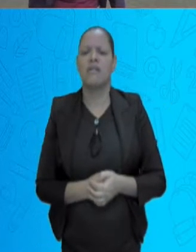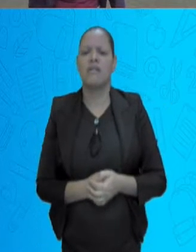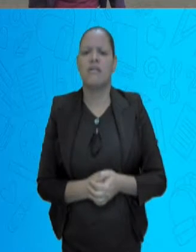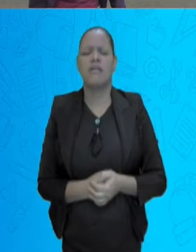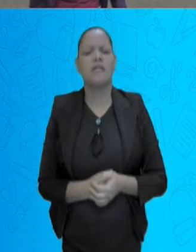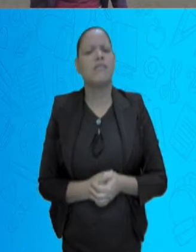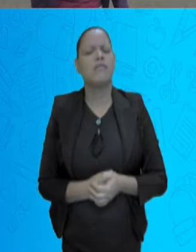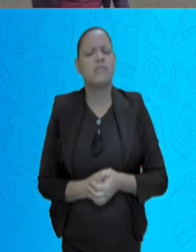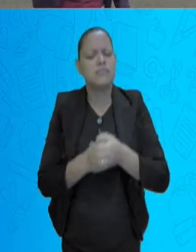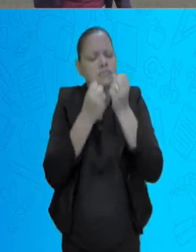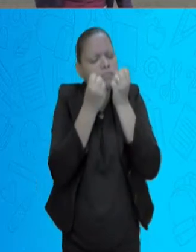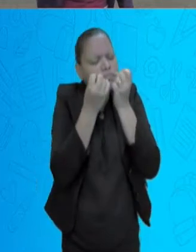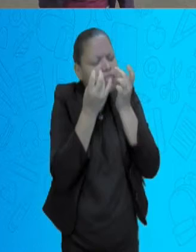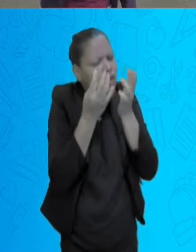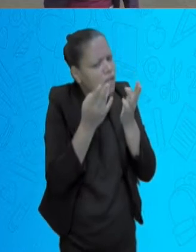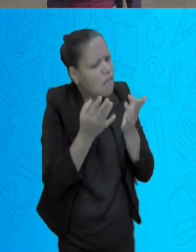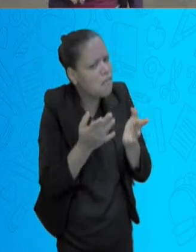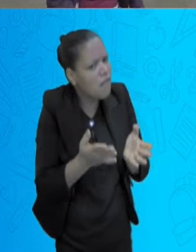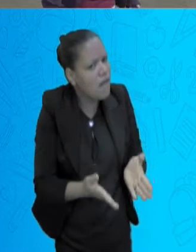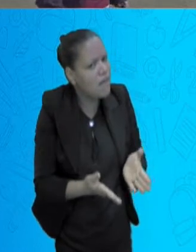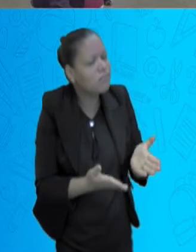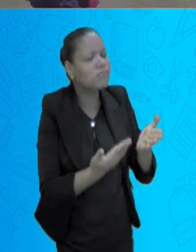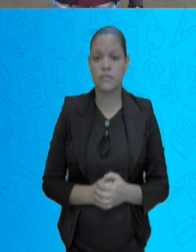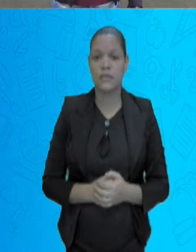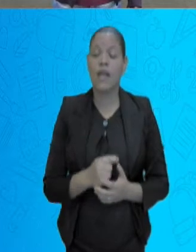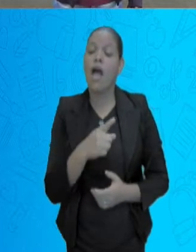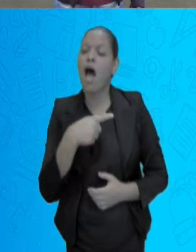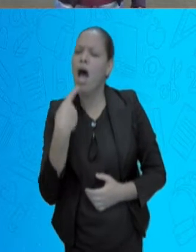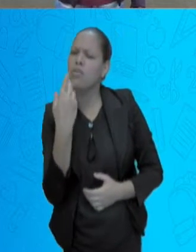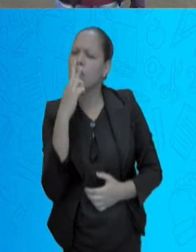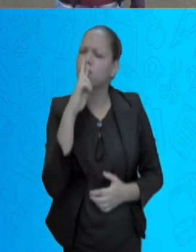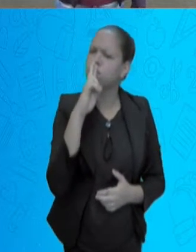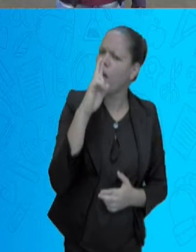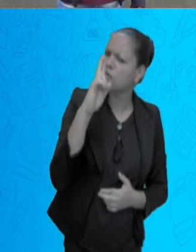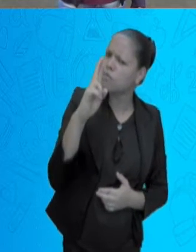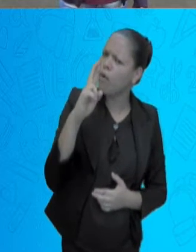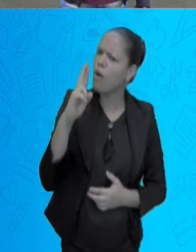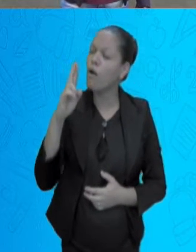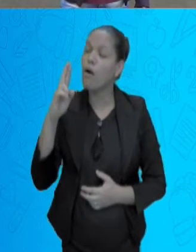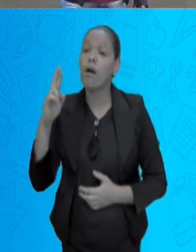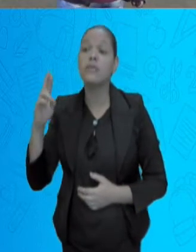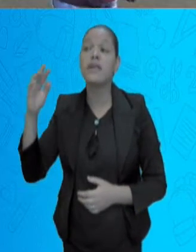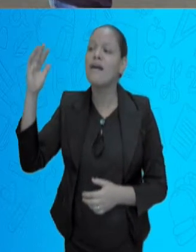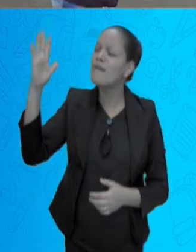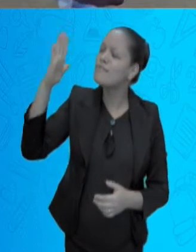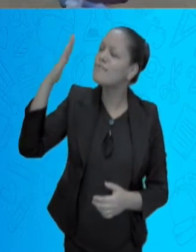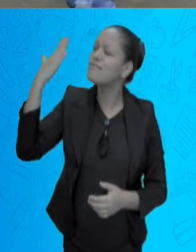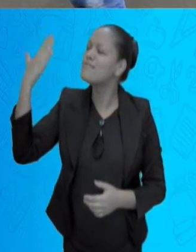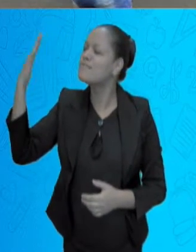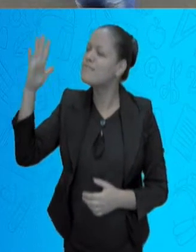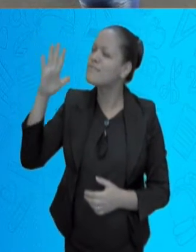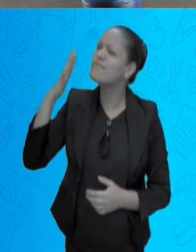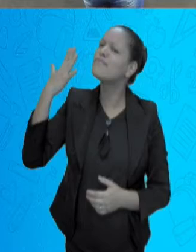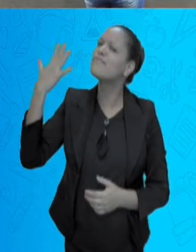aula sobre texto humorístico. A nossa resposta, então, é